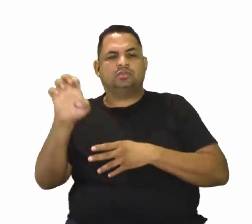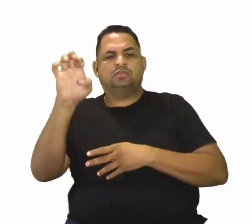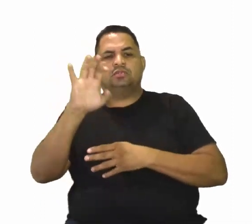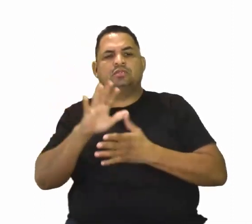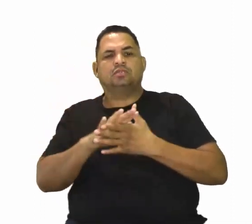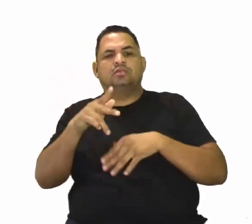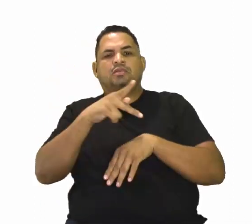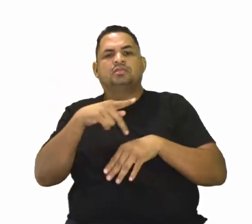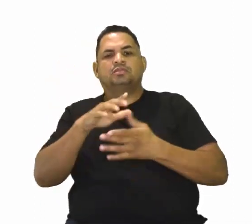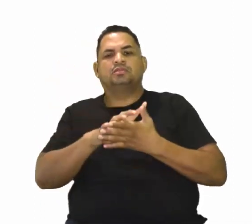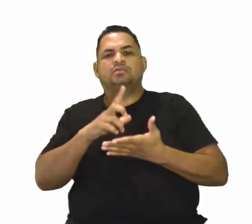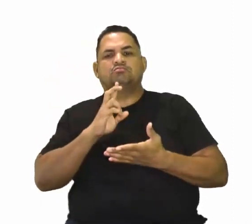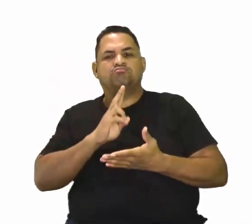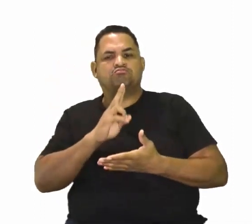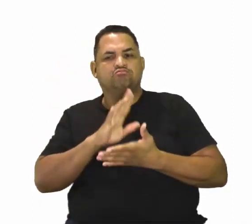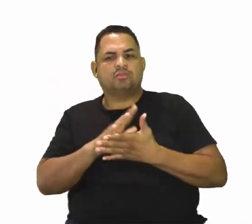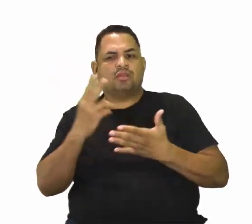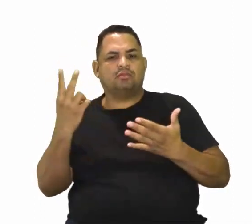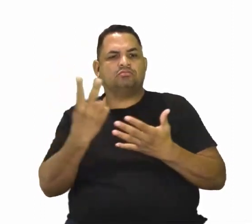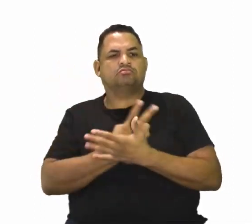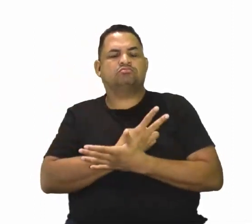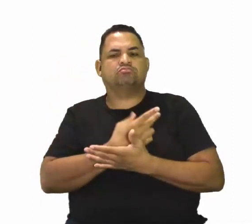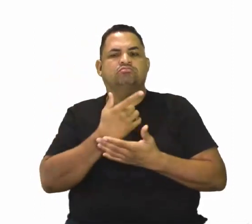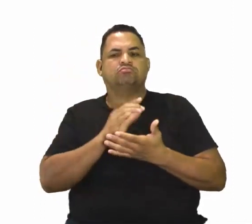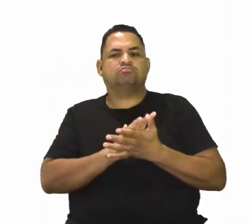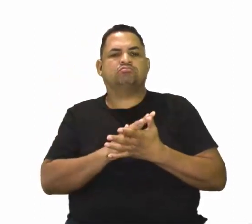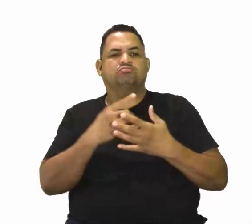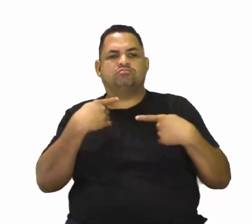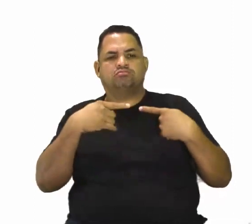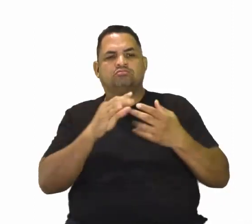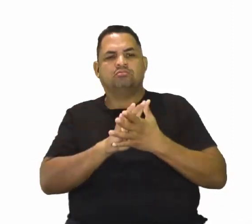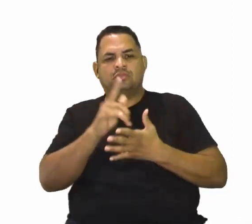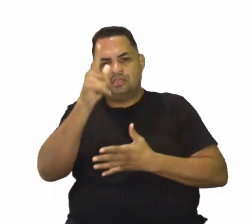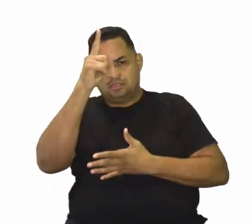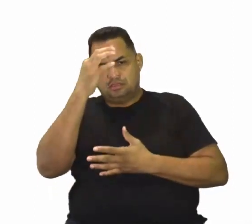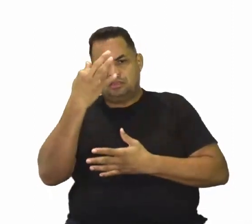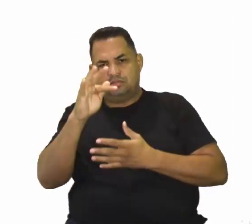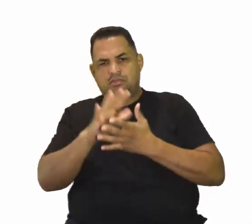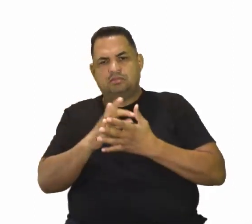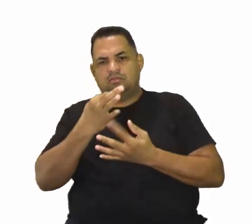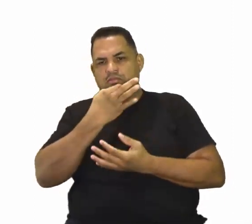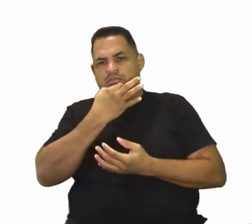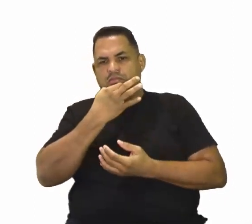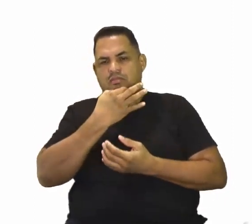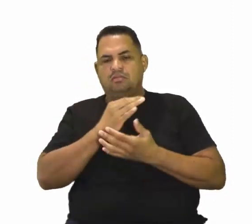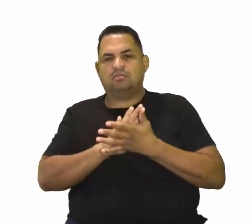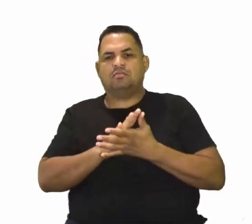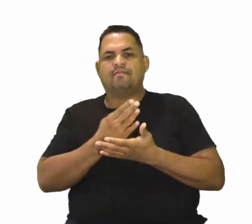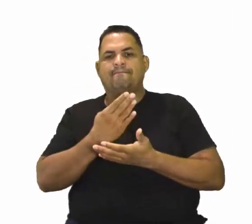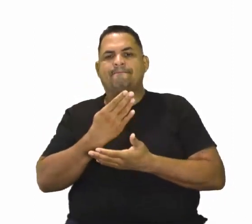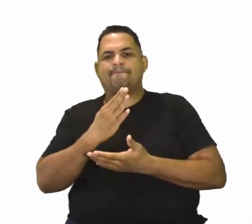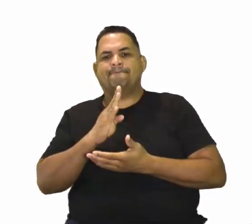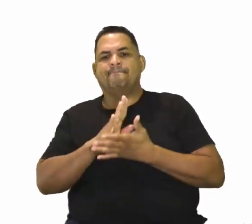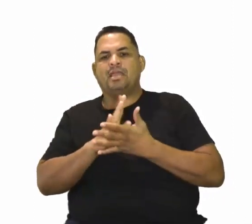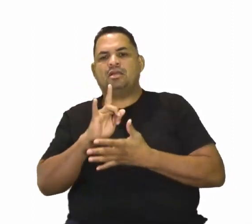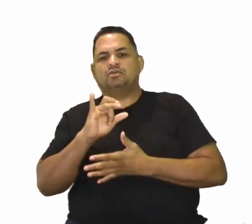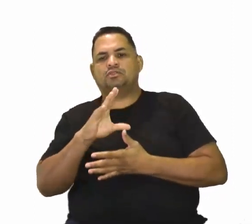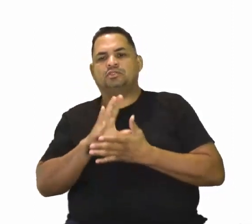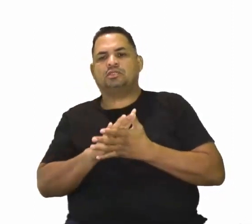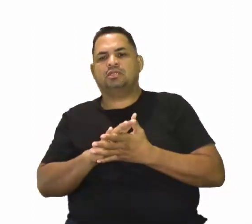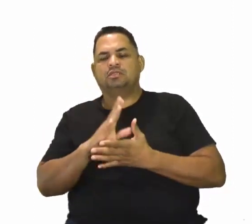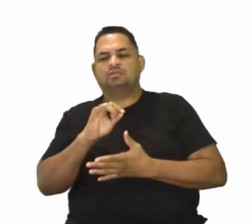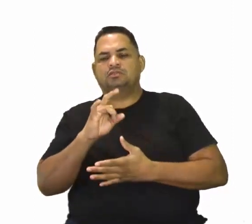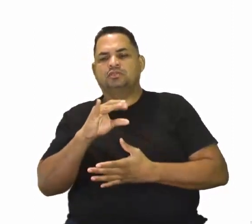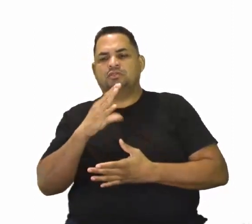mais intensamente tem ocorrido conflitos são Alemanha, França, Inglaterra Bélgica e